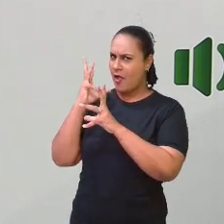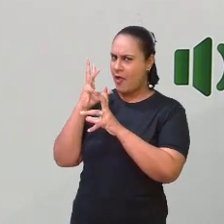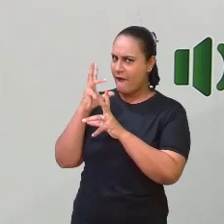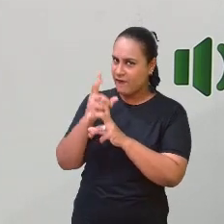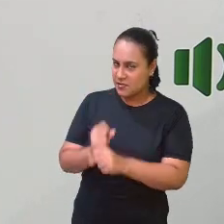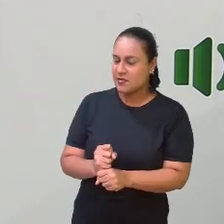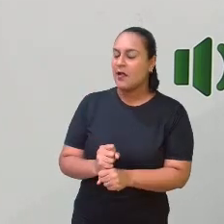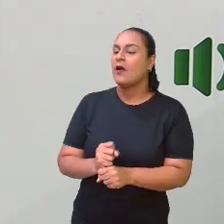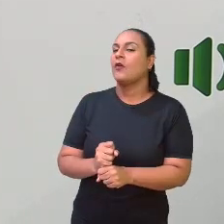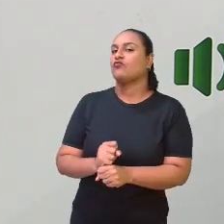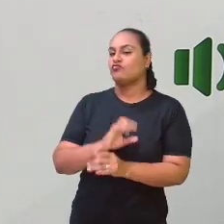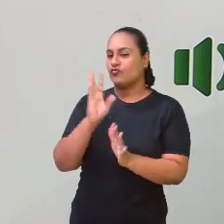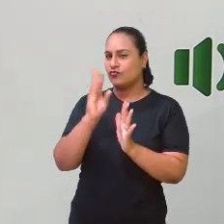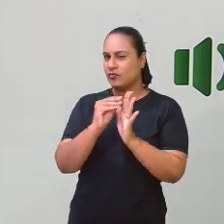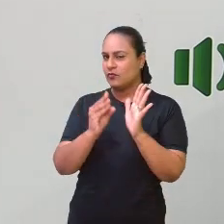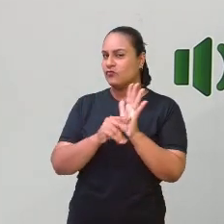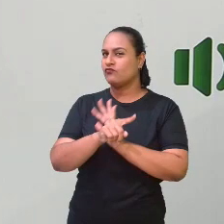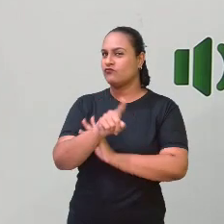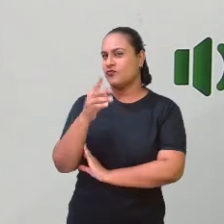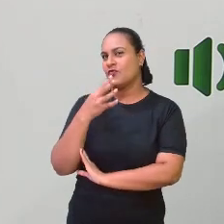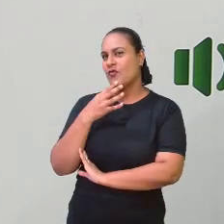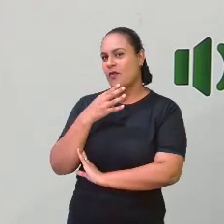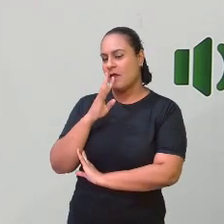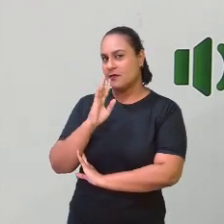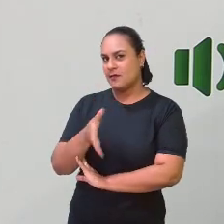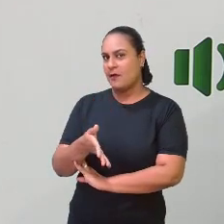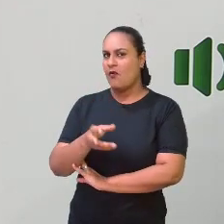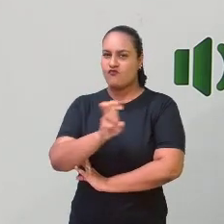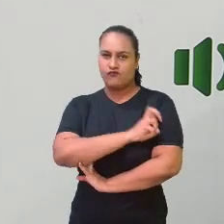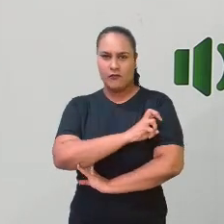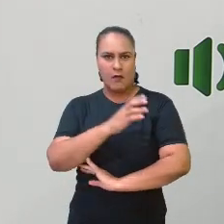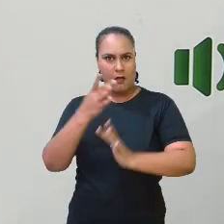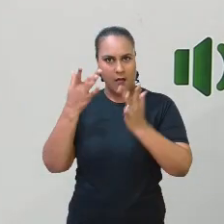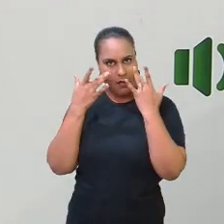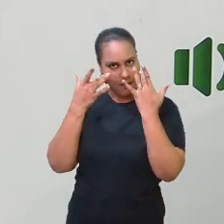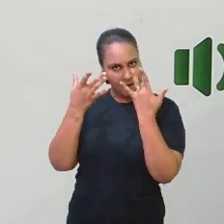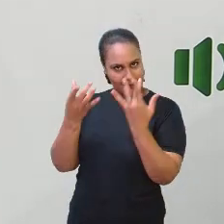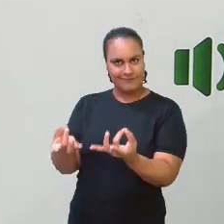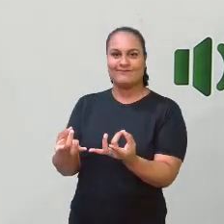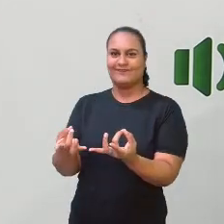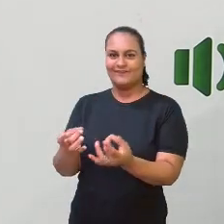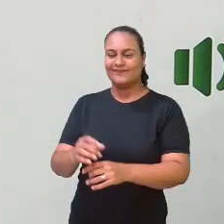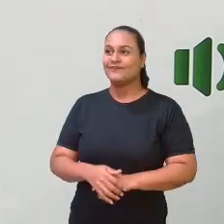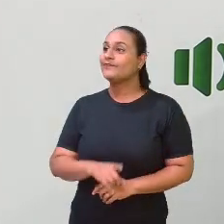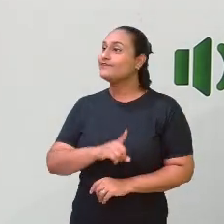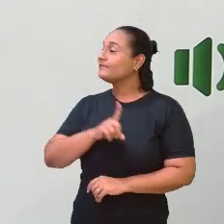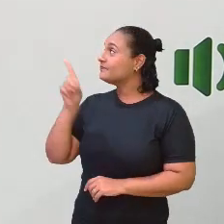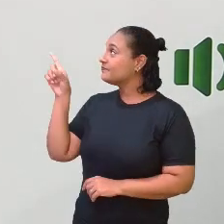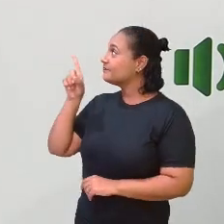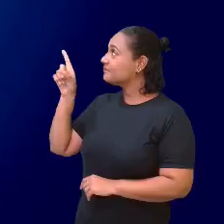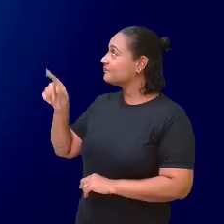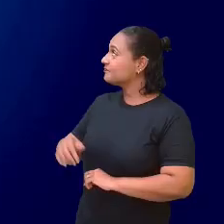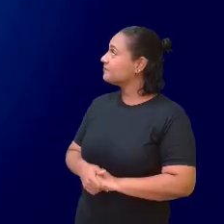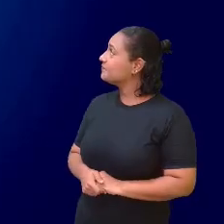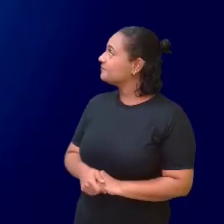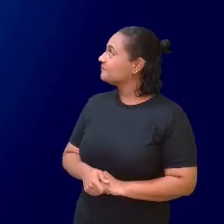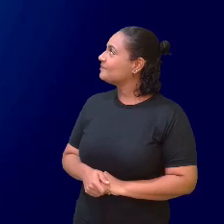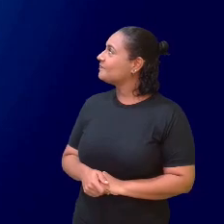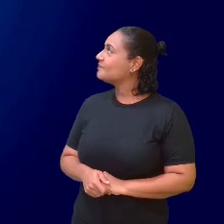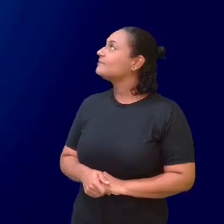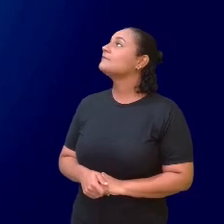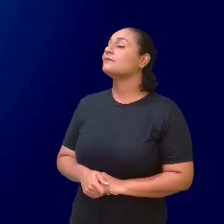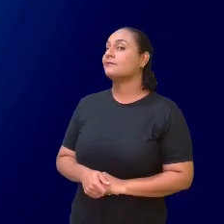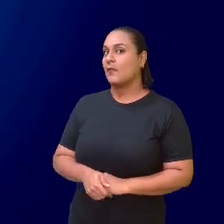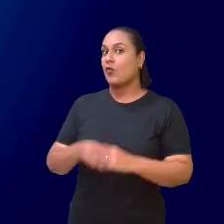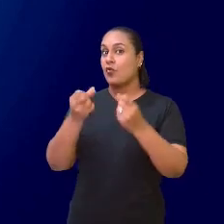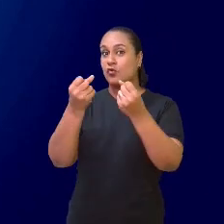que vocês já conhecem, né? Quinto ano tá atento, quinto ano tá ligado. Olha aqui, quando eu falo de